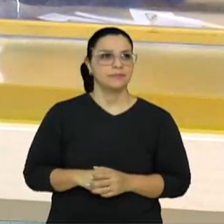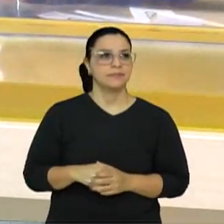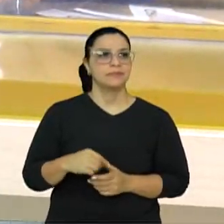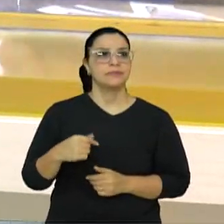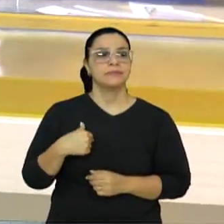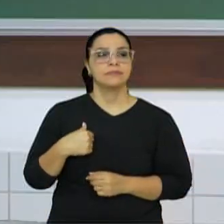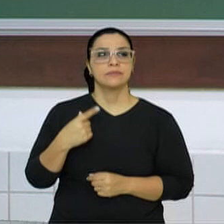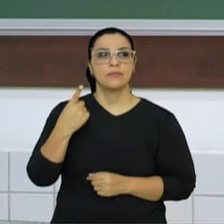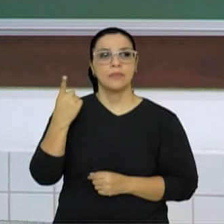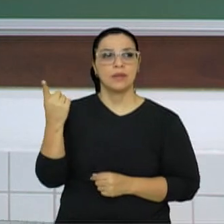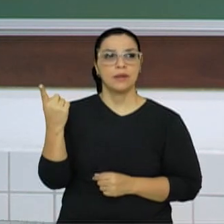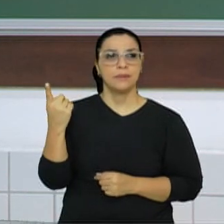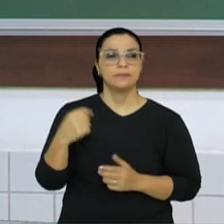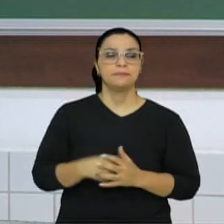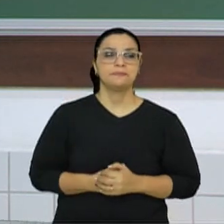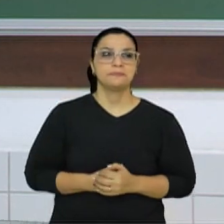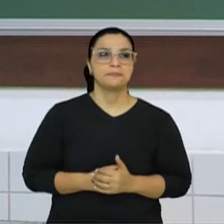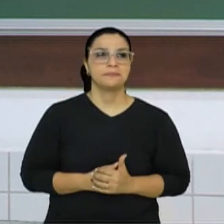bem.